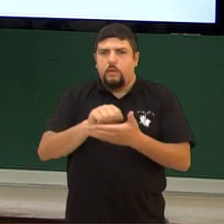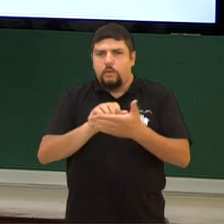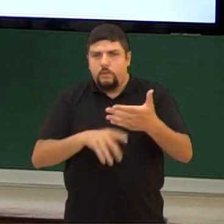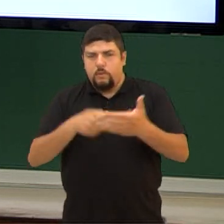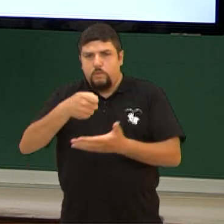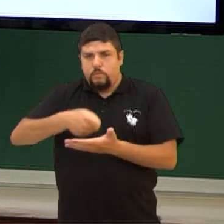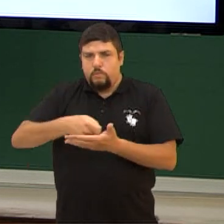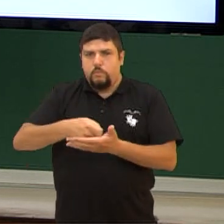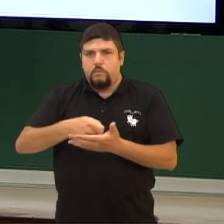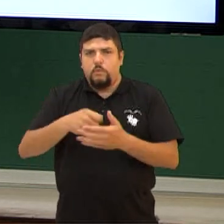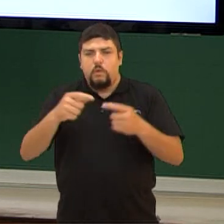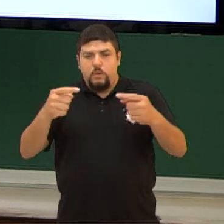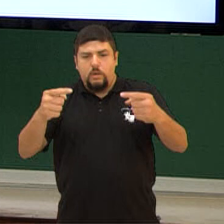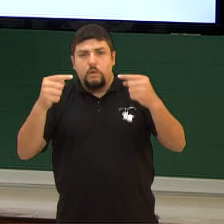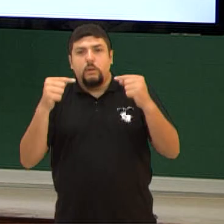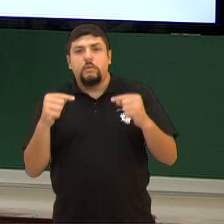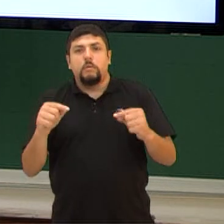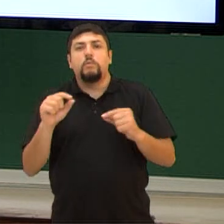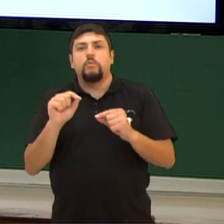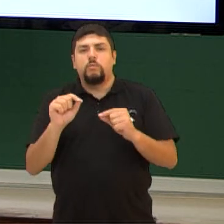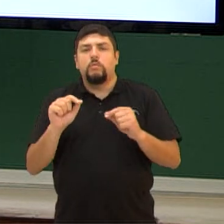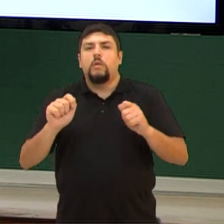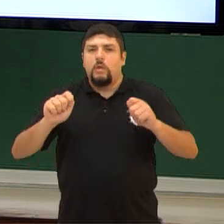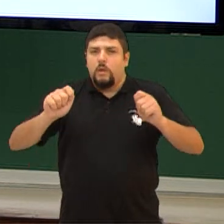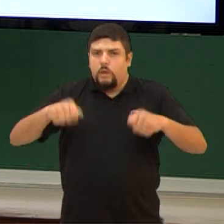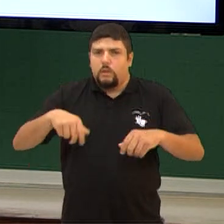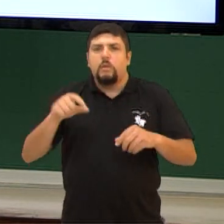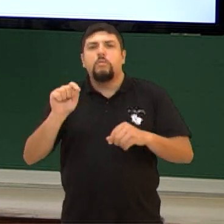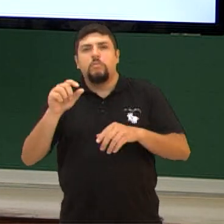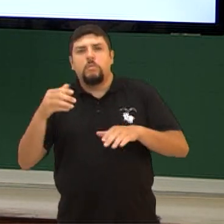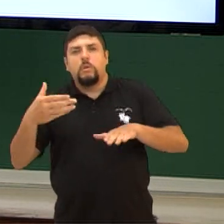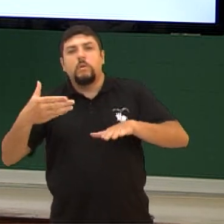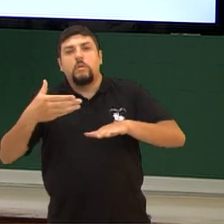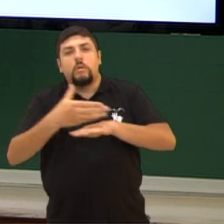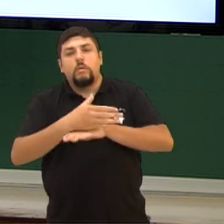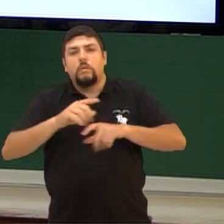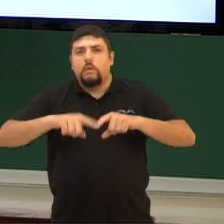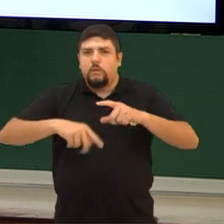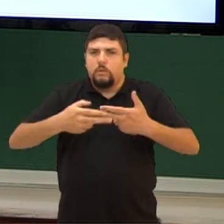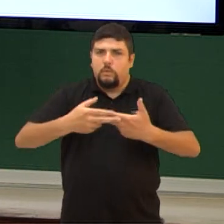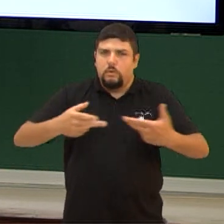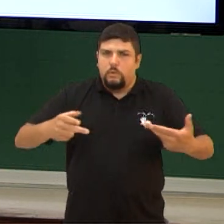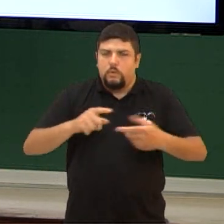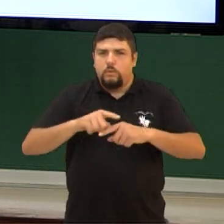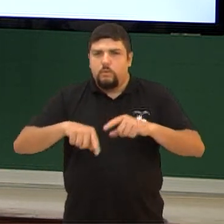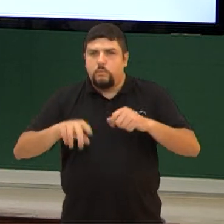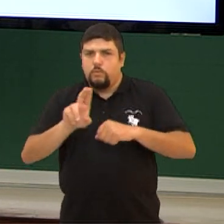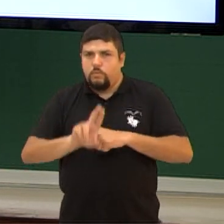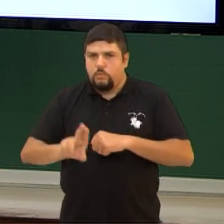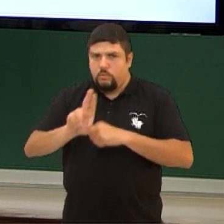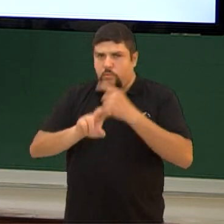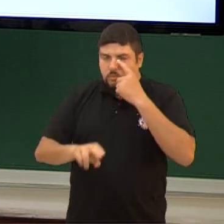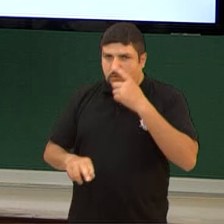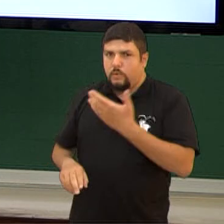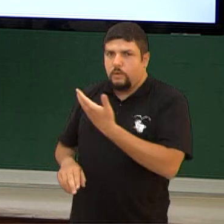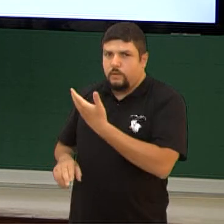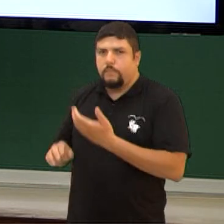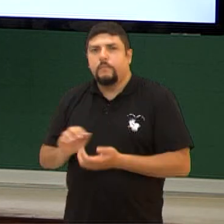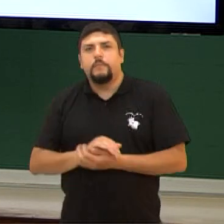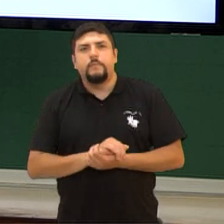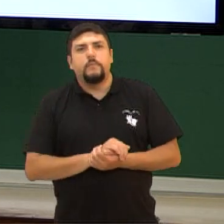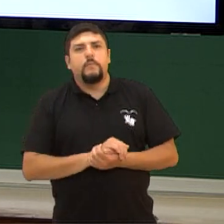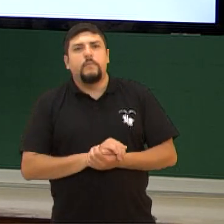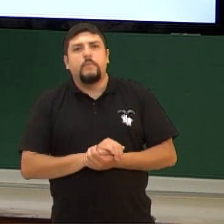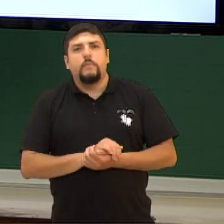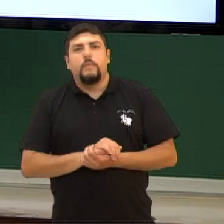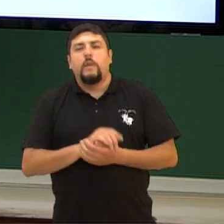Logo depois, você tem como acessar esse material que eu utilizo aqui na aula. O link de baixo, ao clicar, te leva direto para